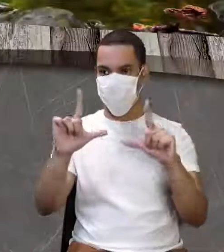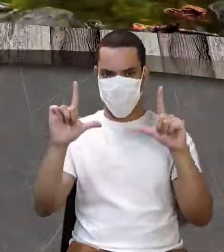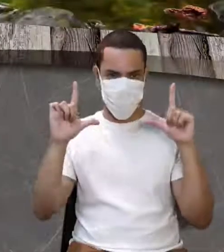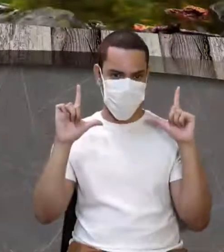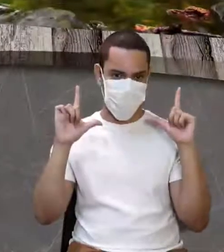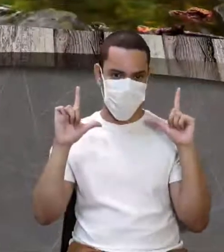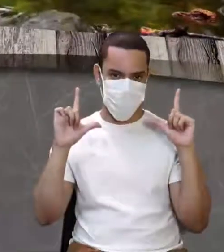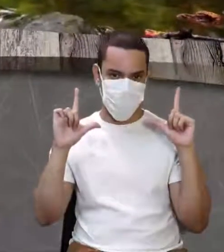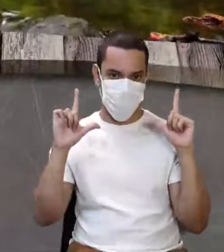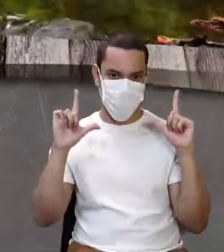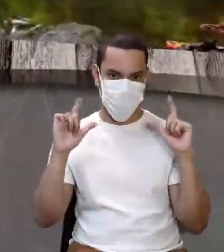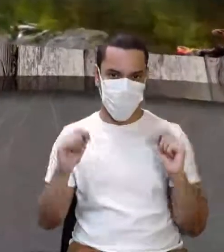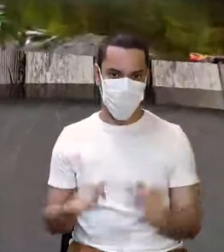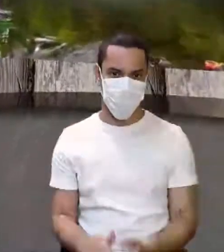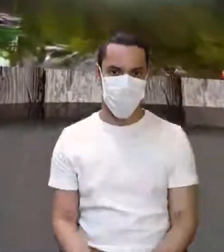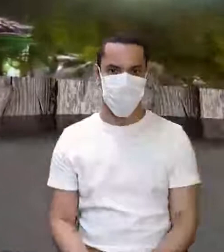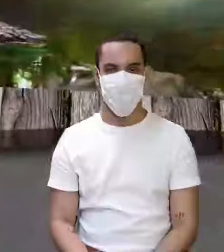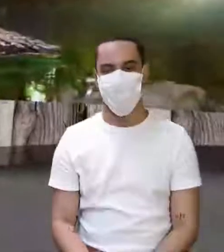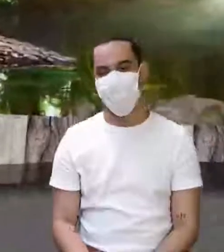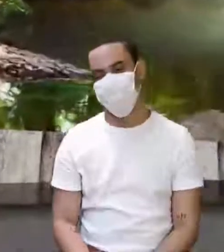pouquinho.